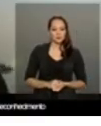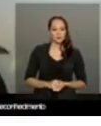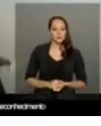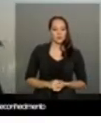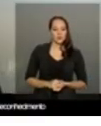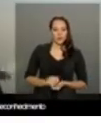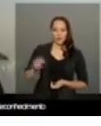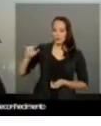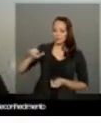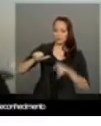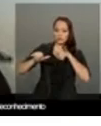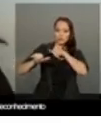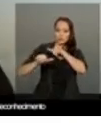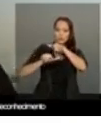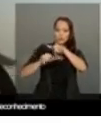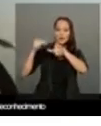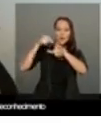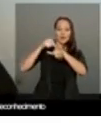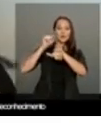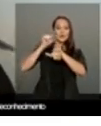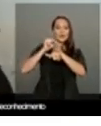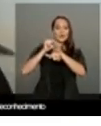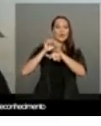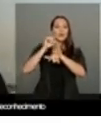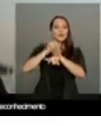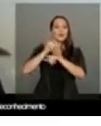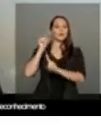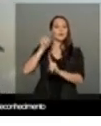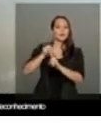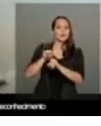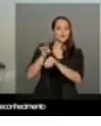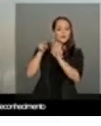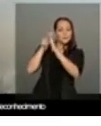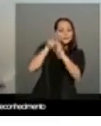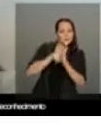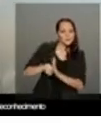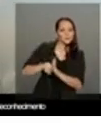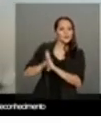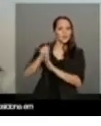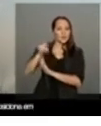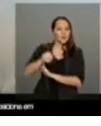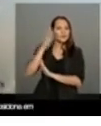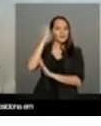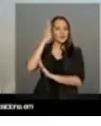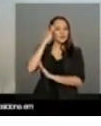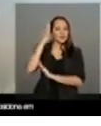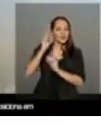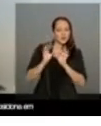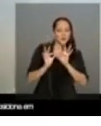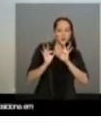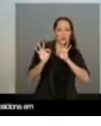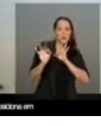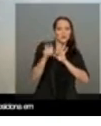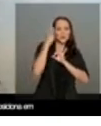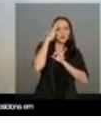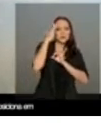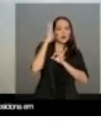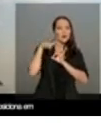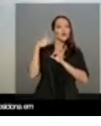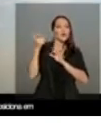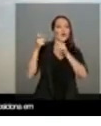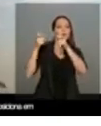A primeira medida de policiamento, objetivando a averiguação, é o reconhecimento à distância, sendo uma